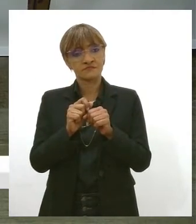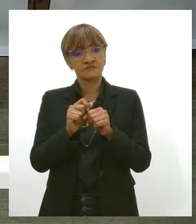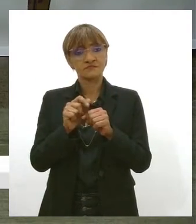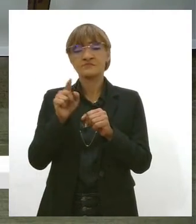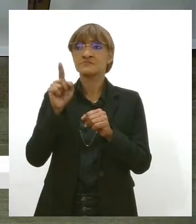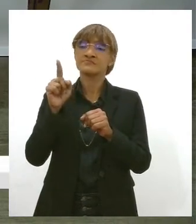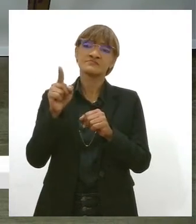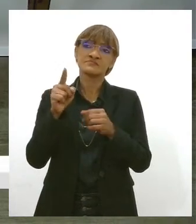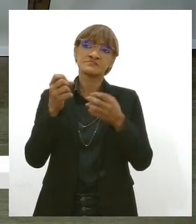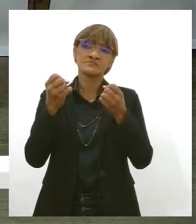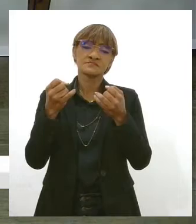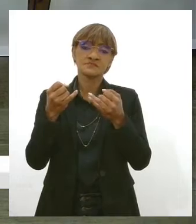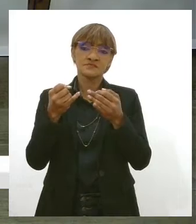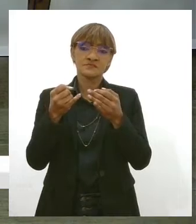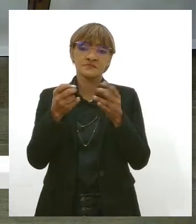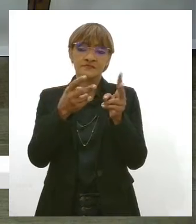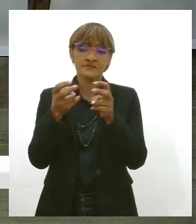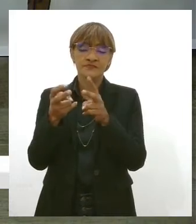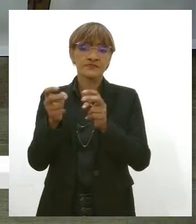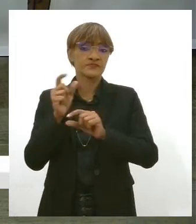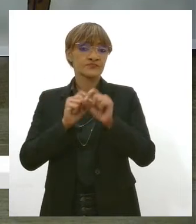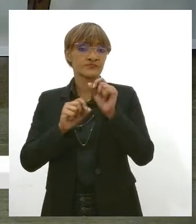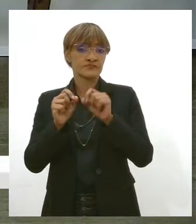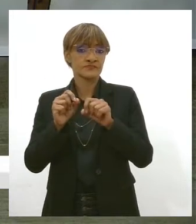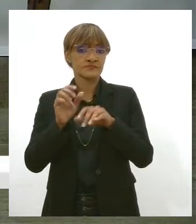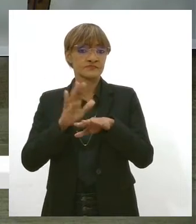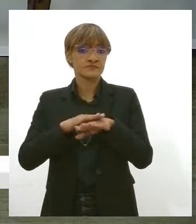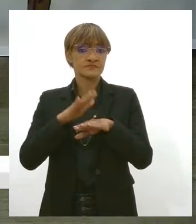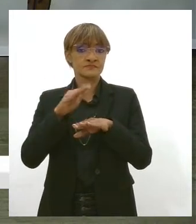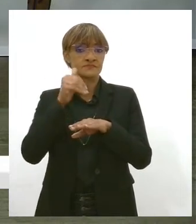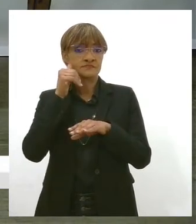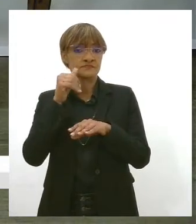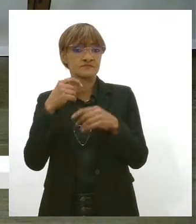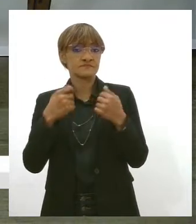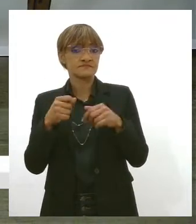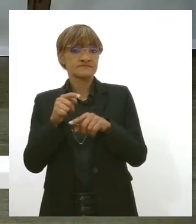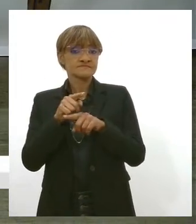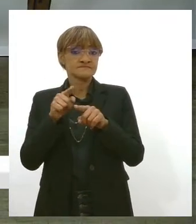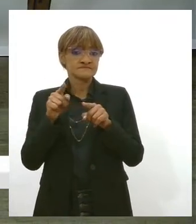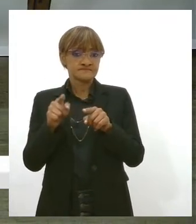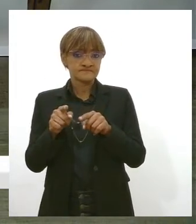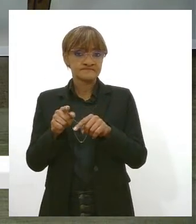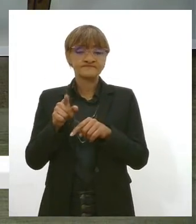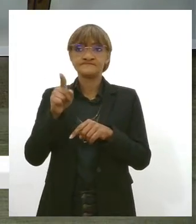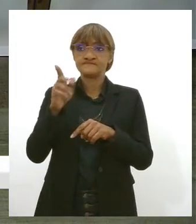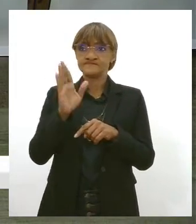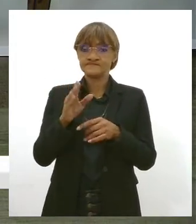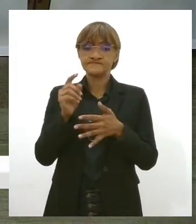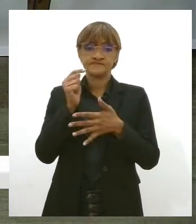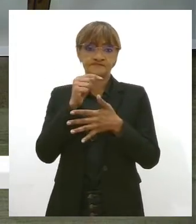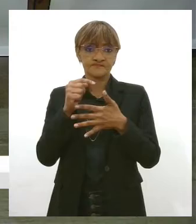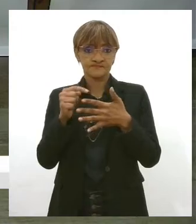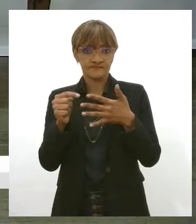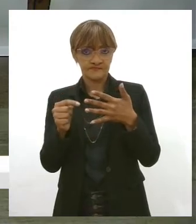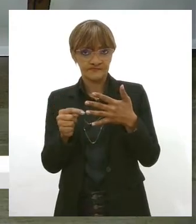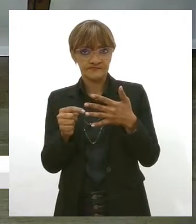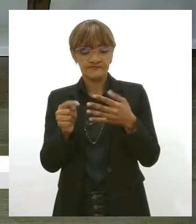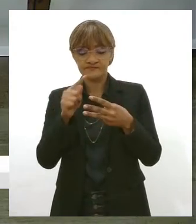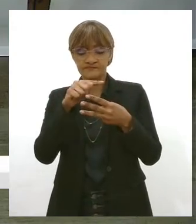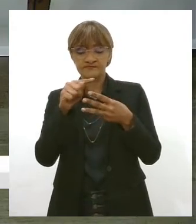as principais demandas das mulheres. Né? Eu sei que você já apontou aí os três eixos, que são, né, aí,